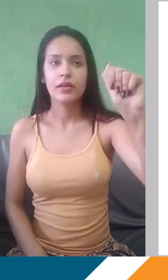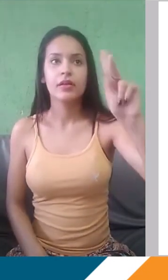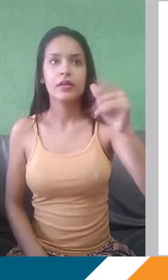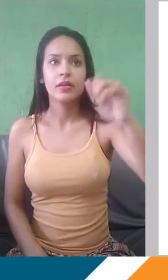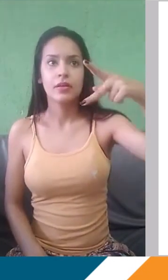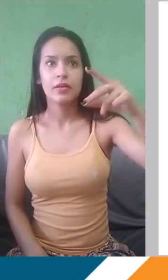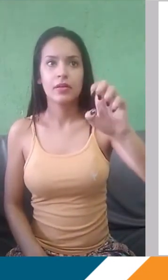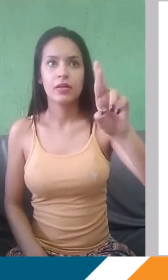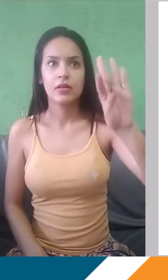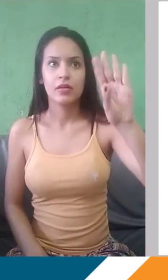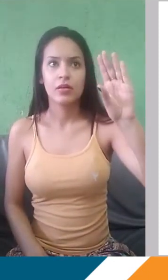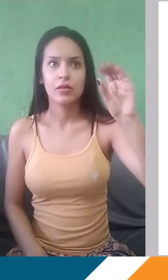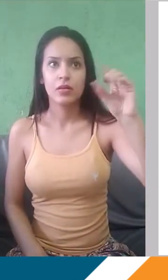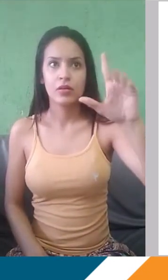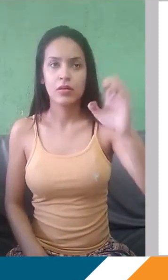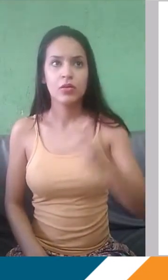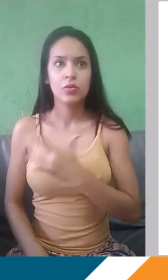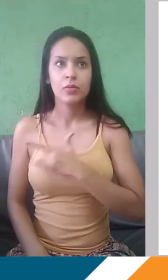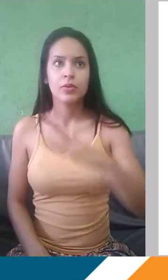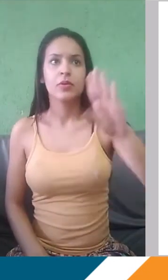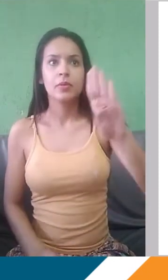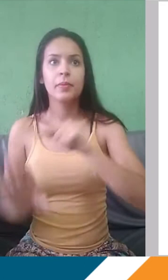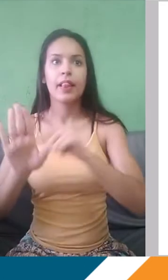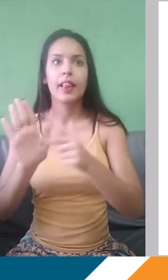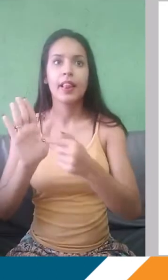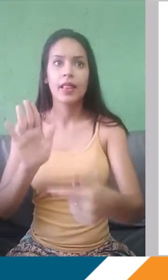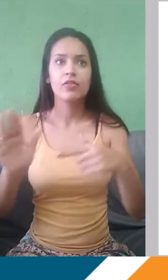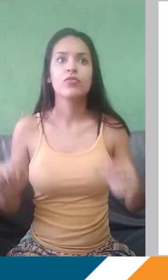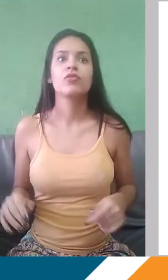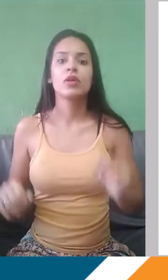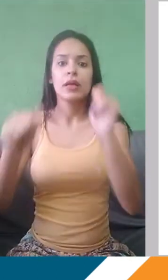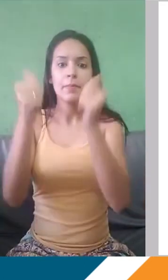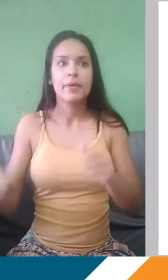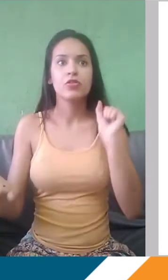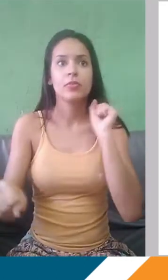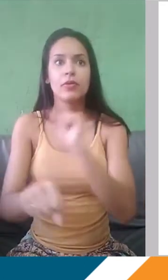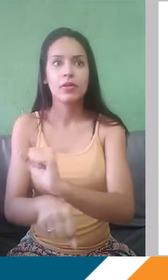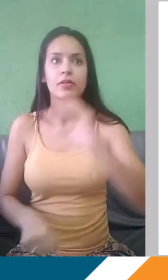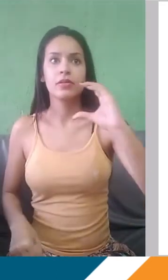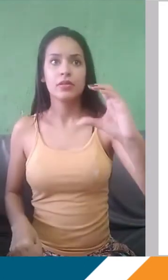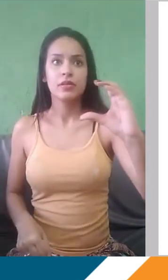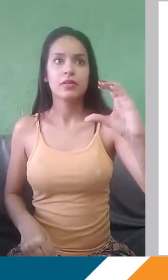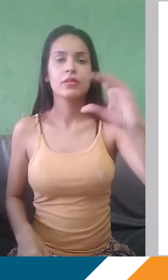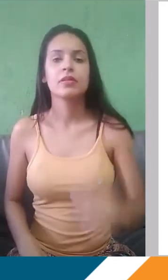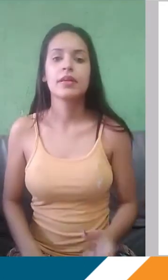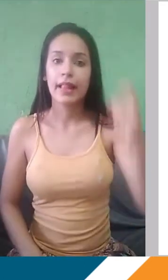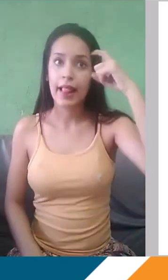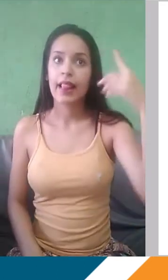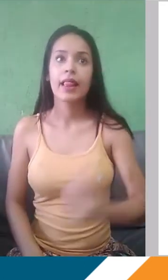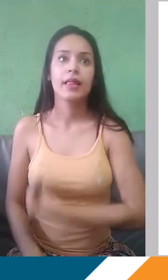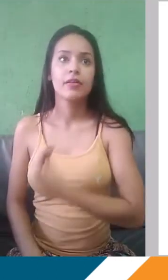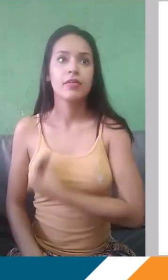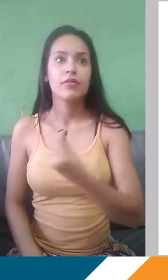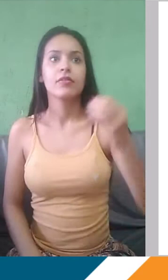estátua, C, personificação da vida, D, antítese entre juventude e velhice, E,